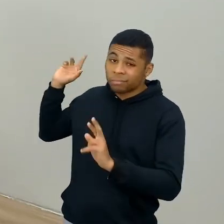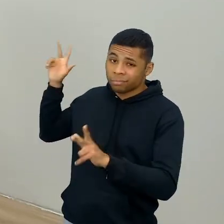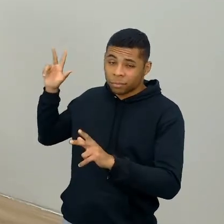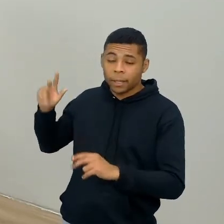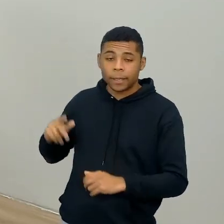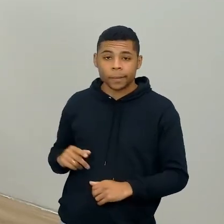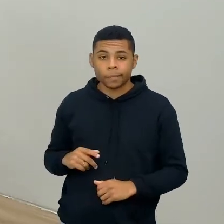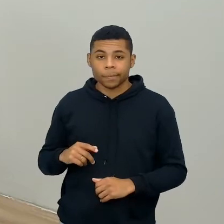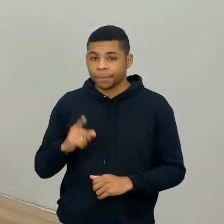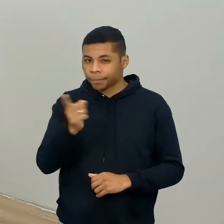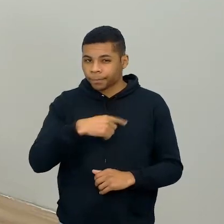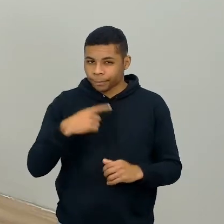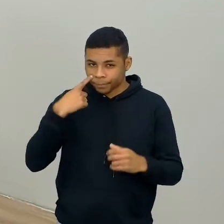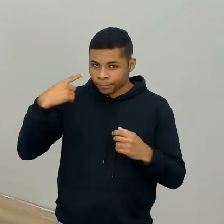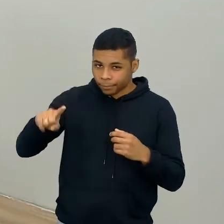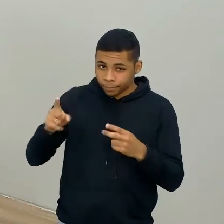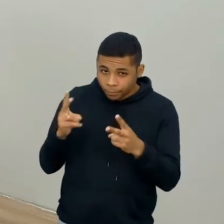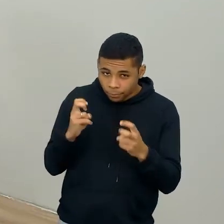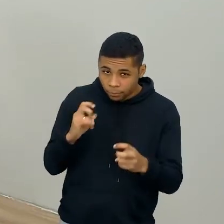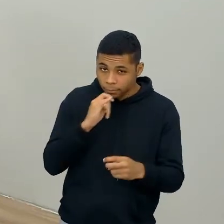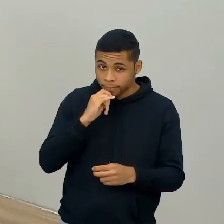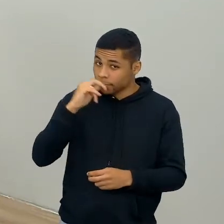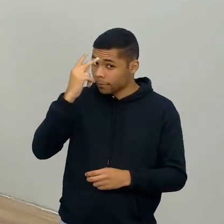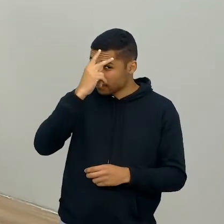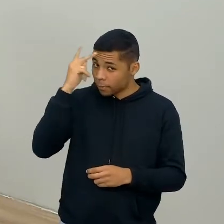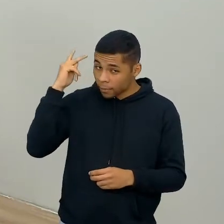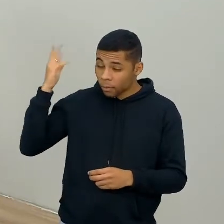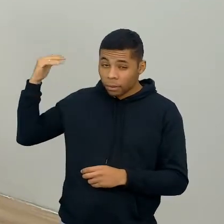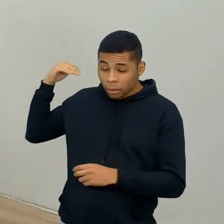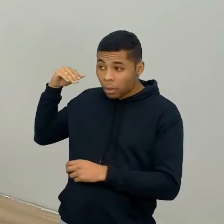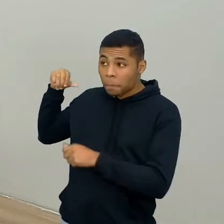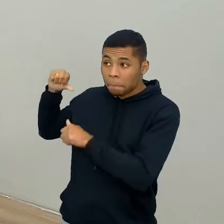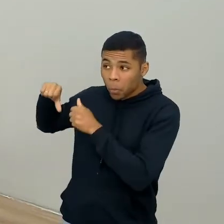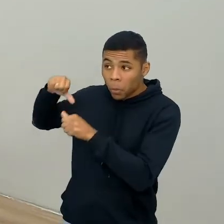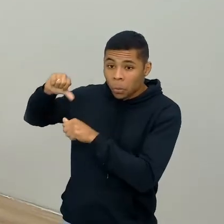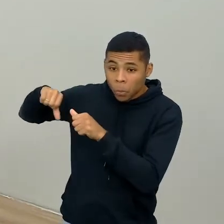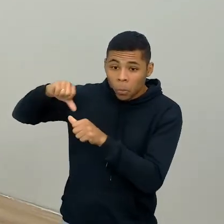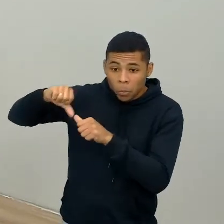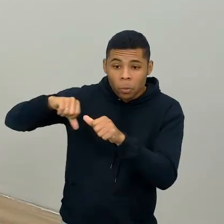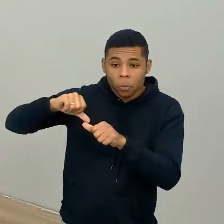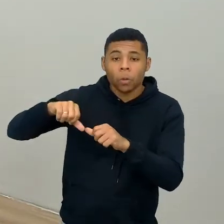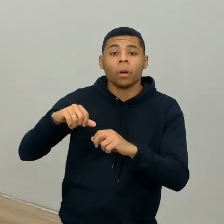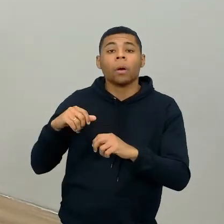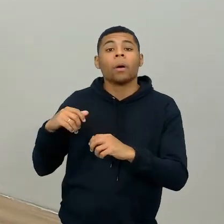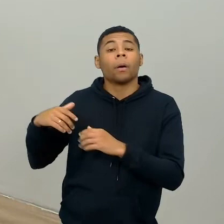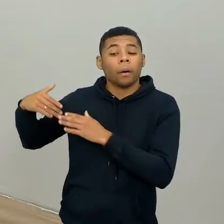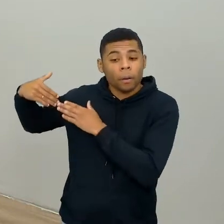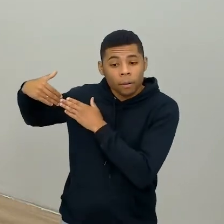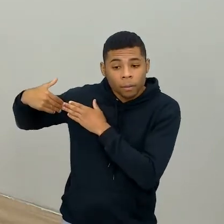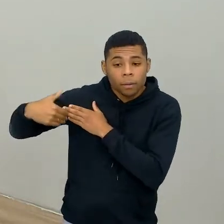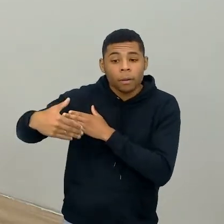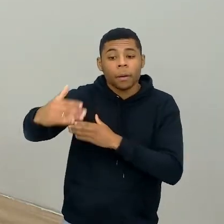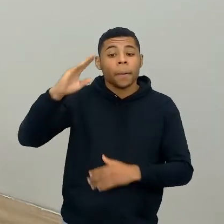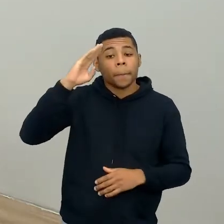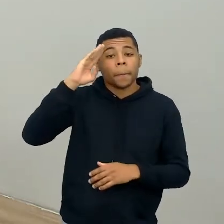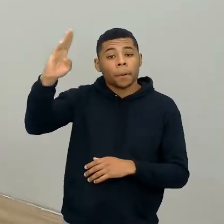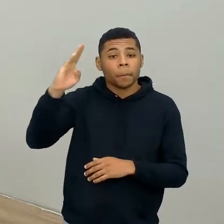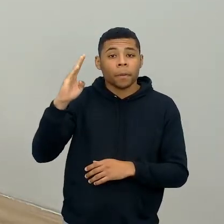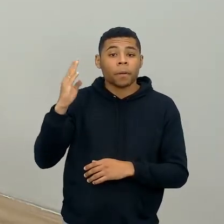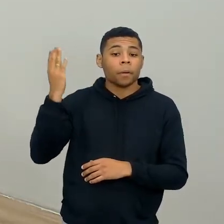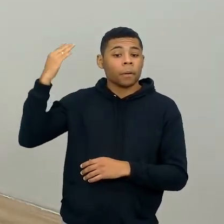de pessoa, ela variou na história a partir do momento, principalmente em